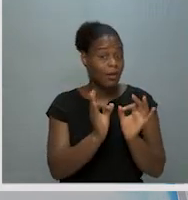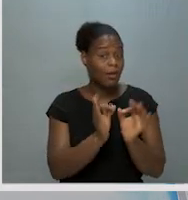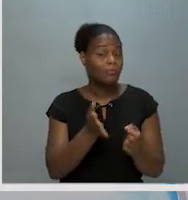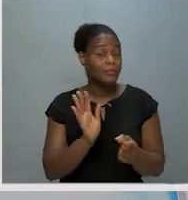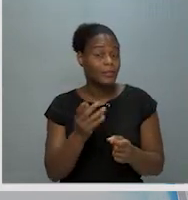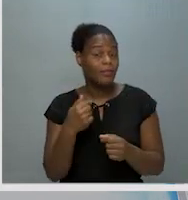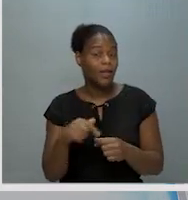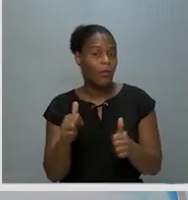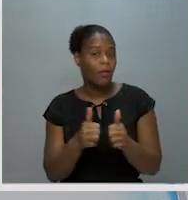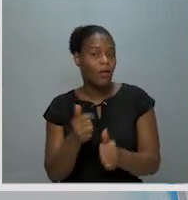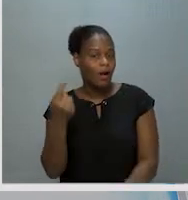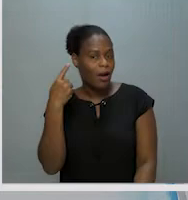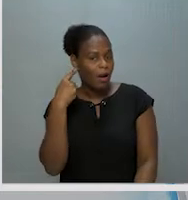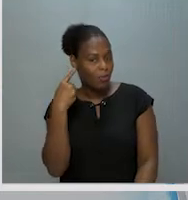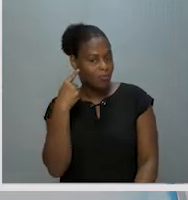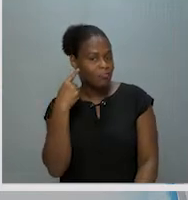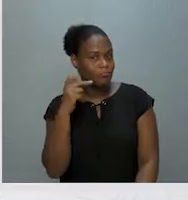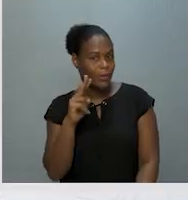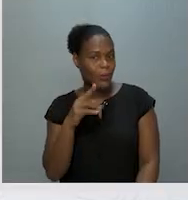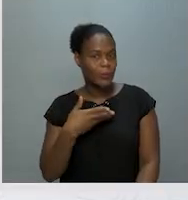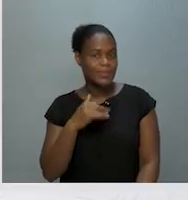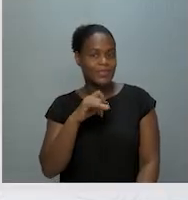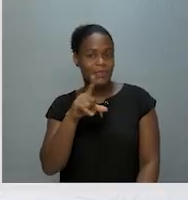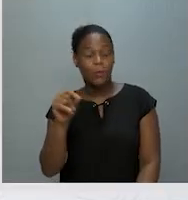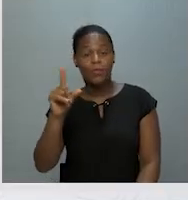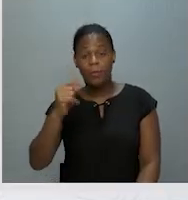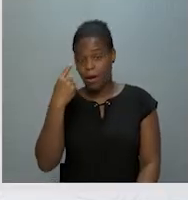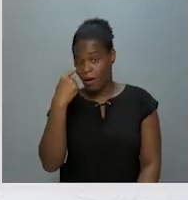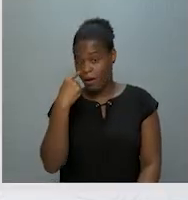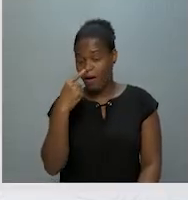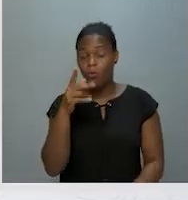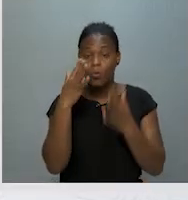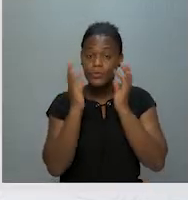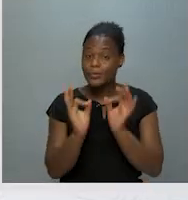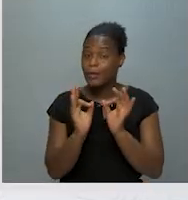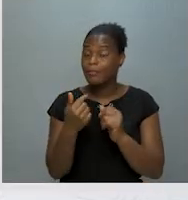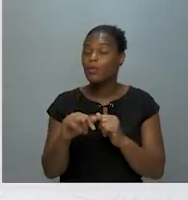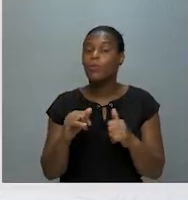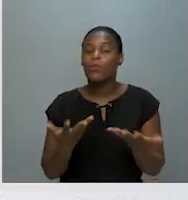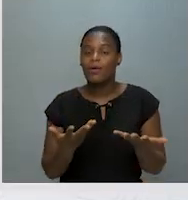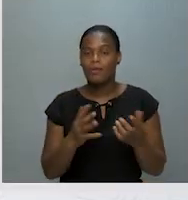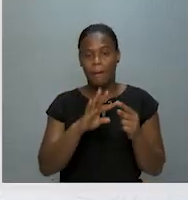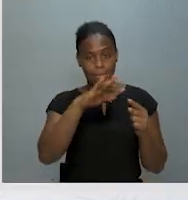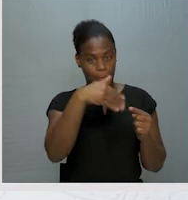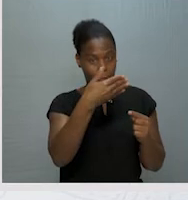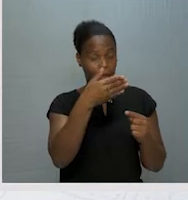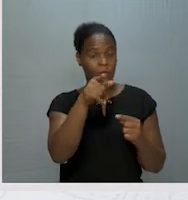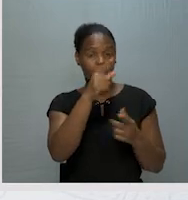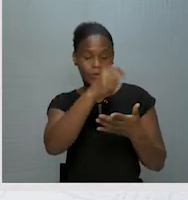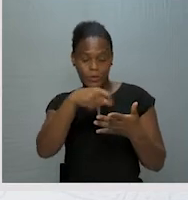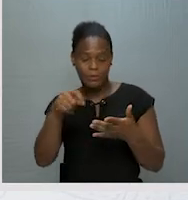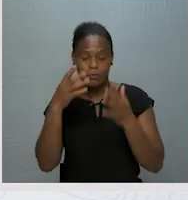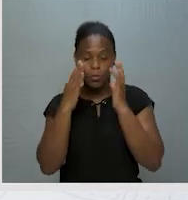ter com a audição e a visão. Então, primeiramente, vocês vão escrever os